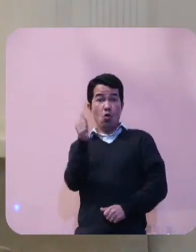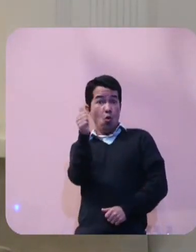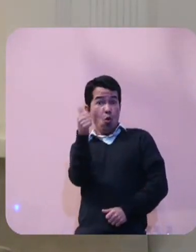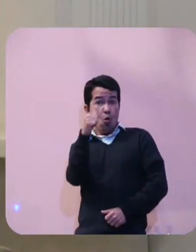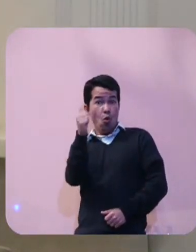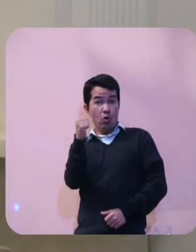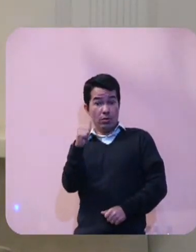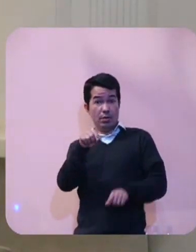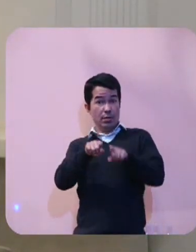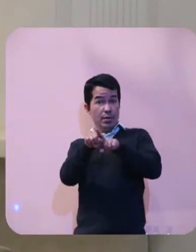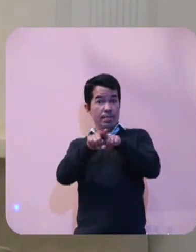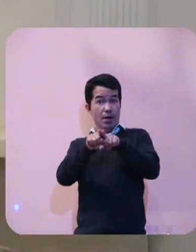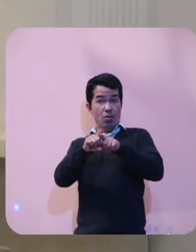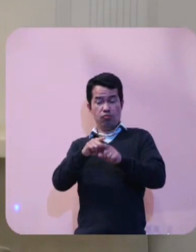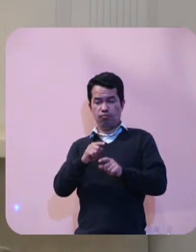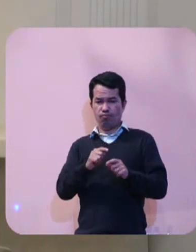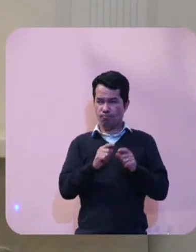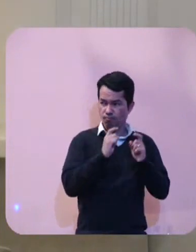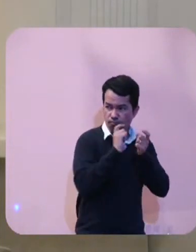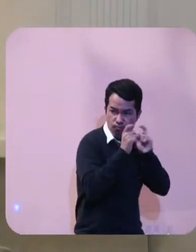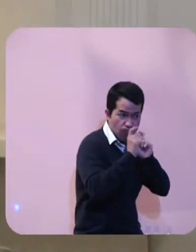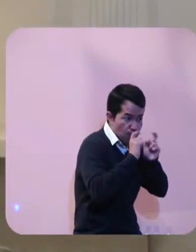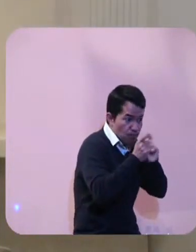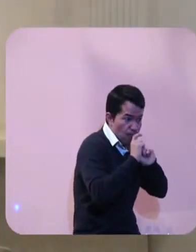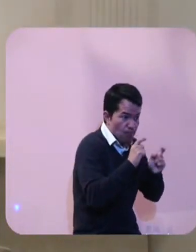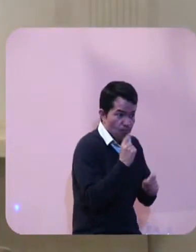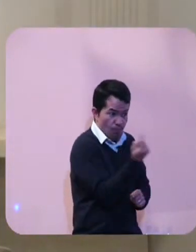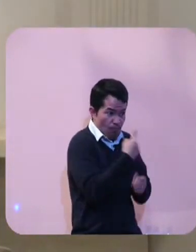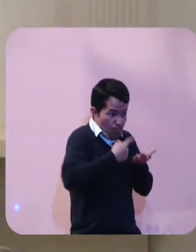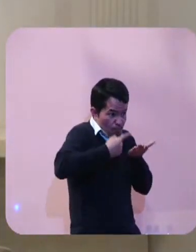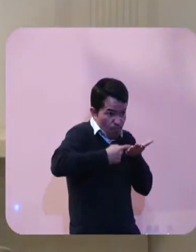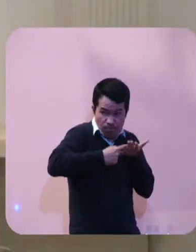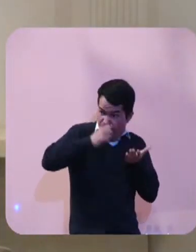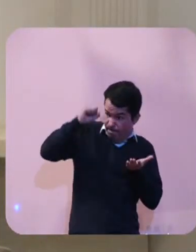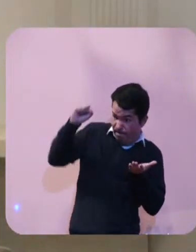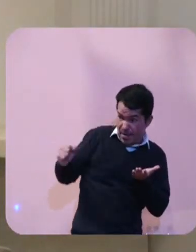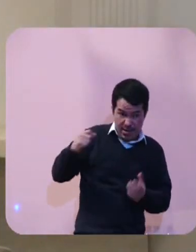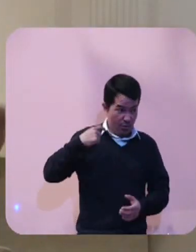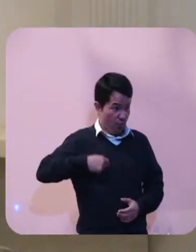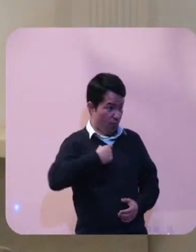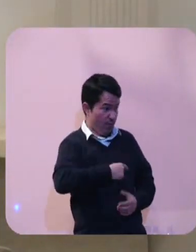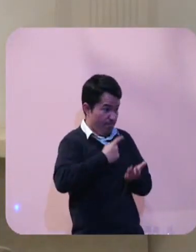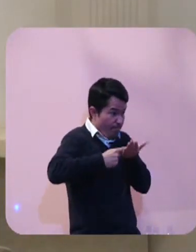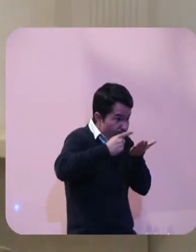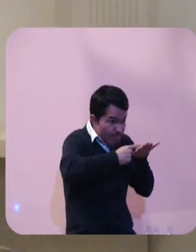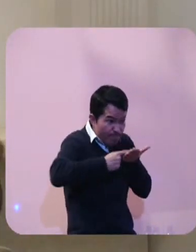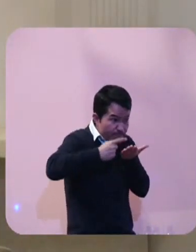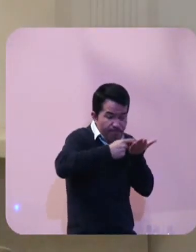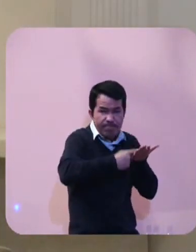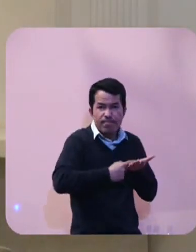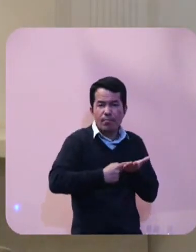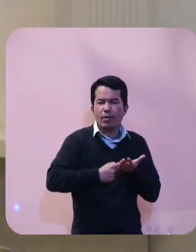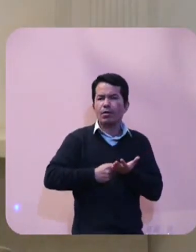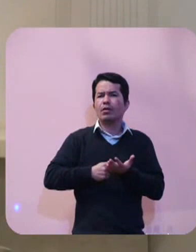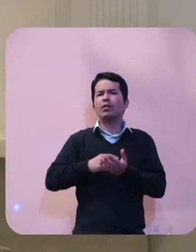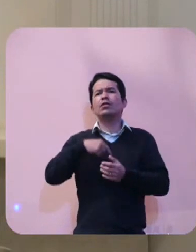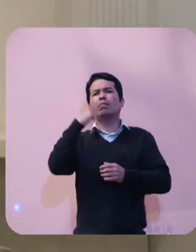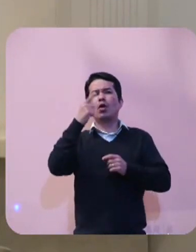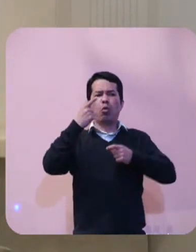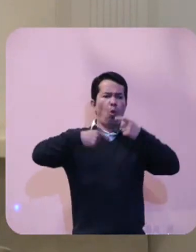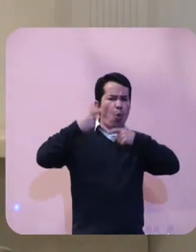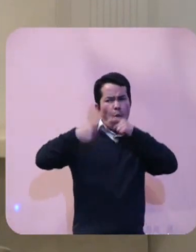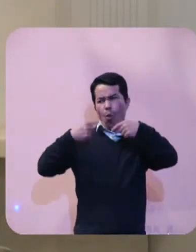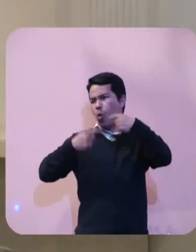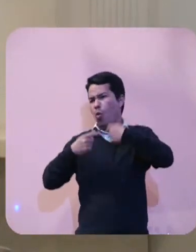de José decidissem matá-lo. E depois de uma briga entre eles, mata, não mata, mata,